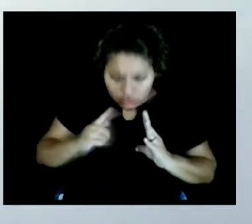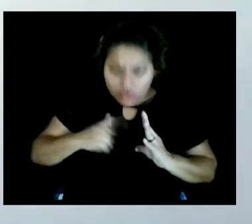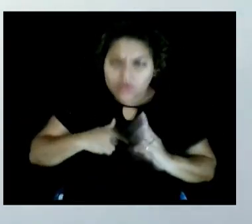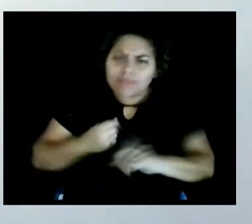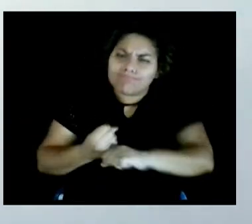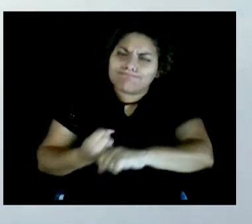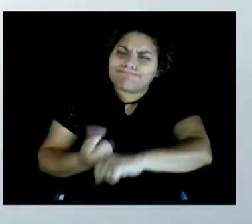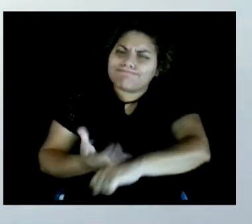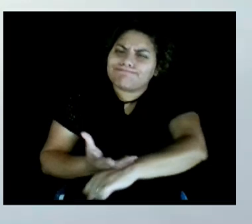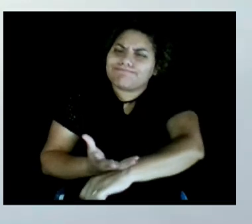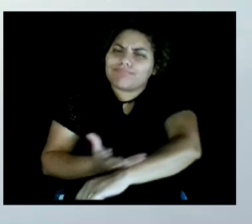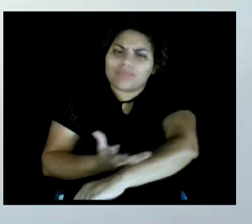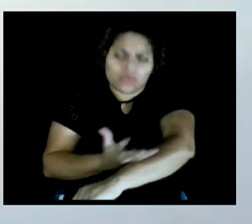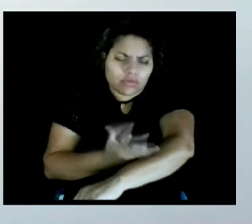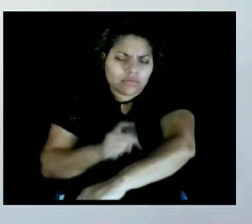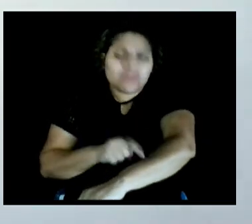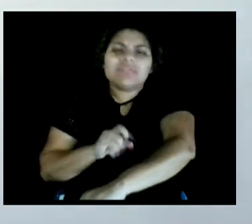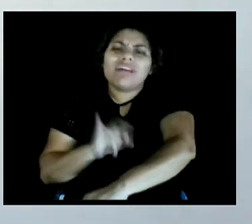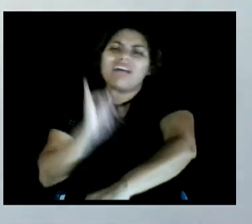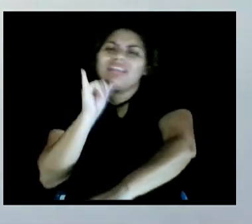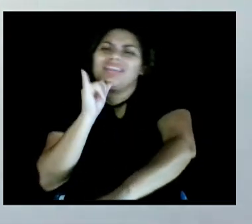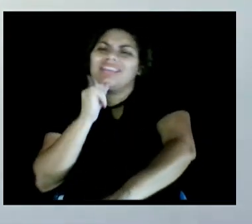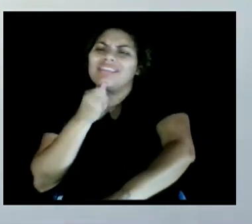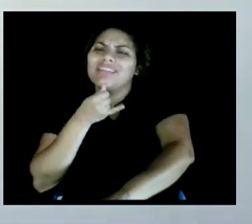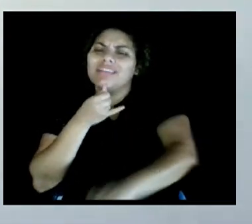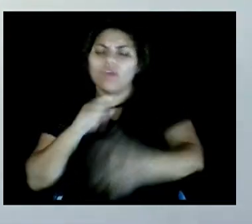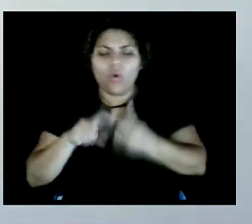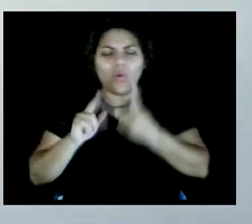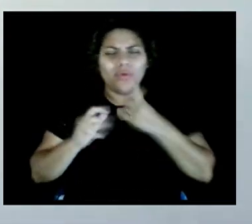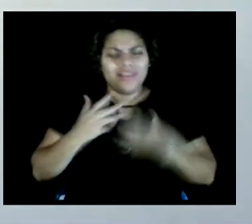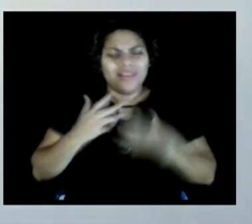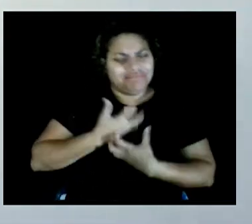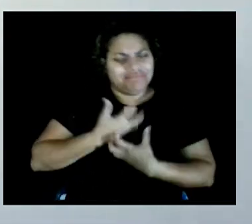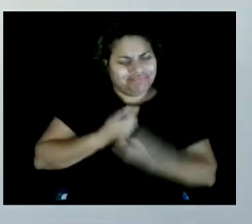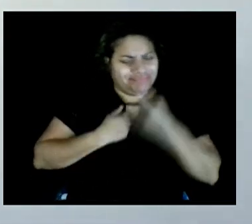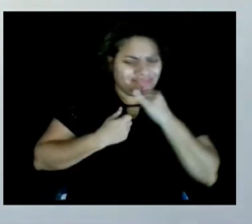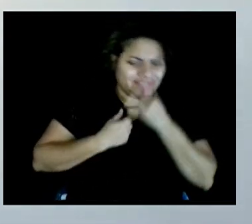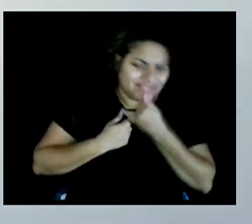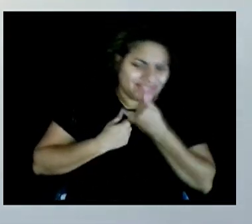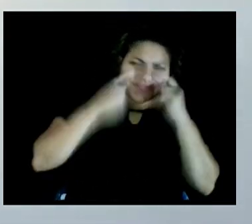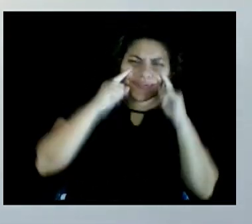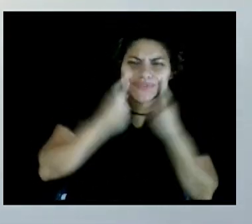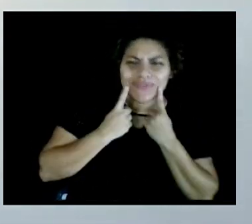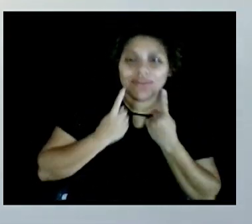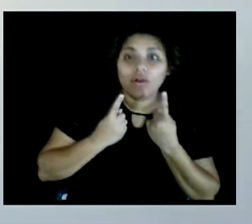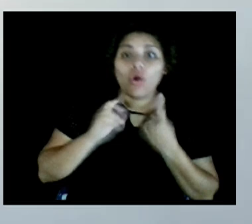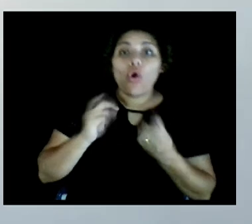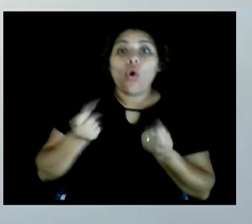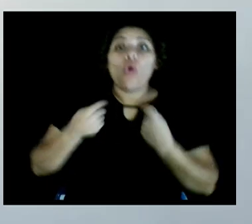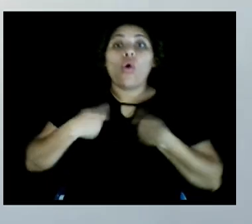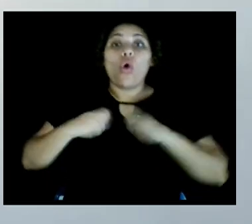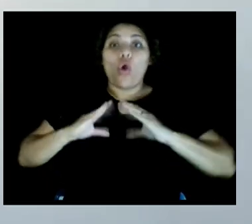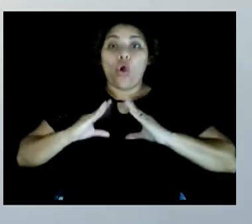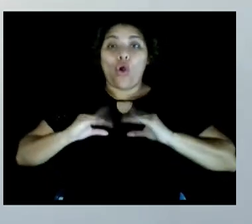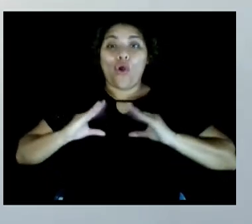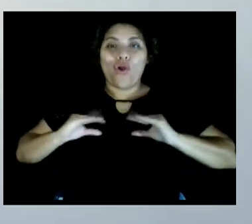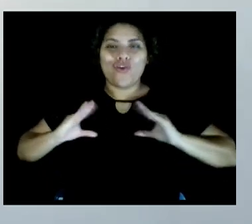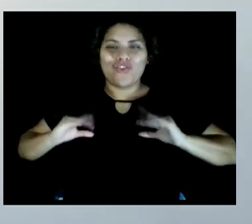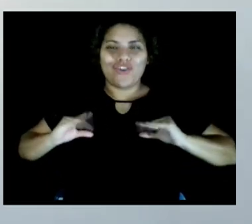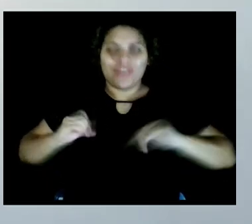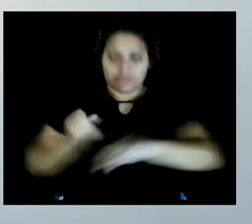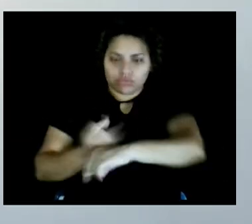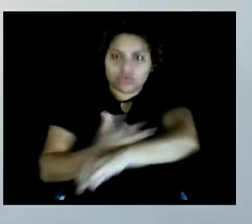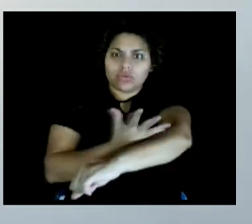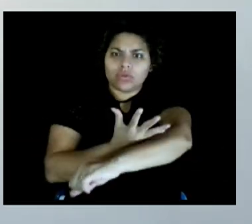de tristeza, uma de melancolia, algo que traz um certo desconforto emocional, impacta na vida da